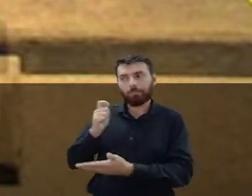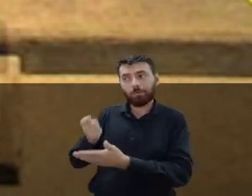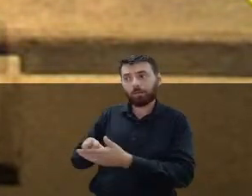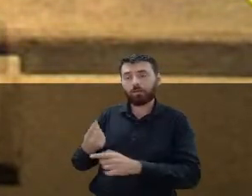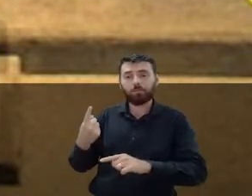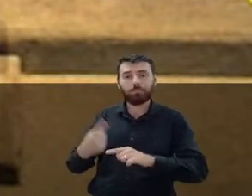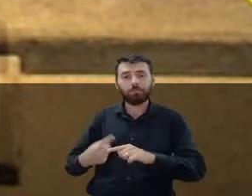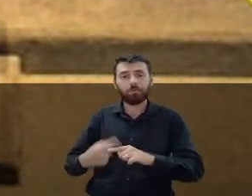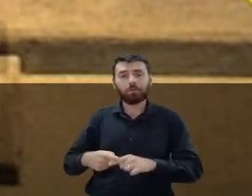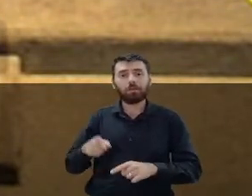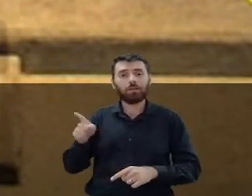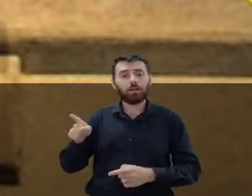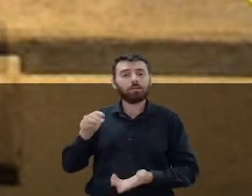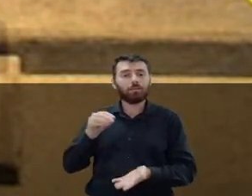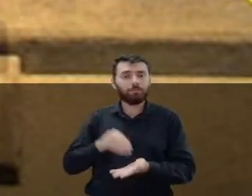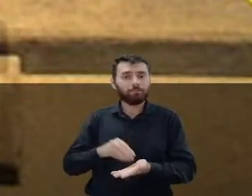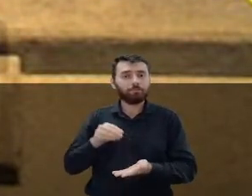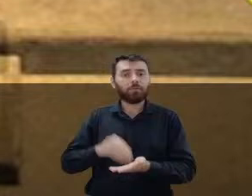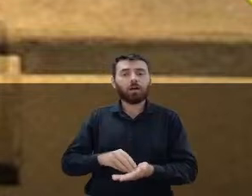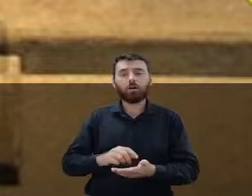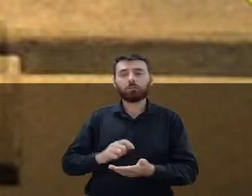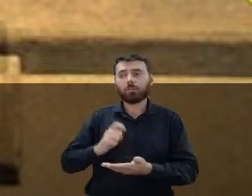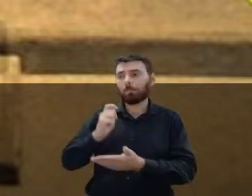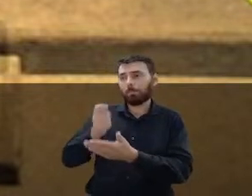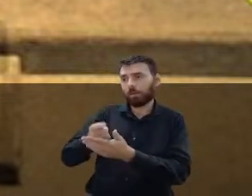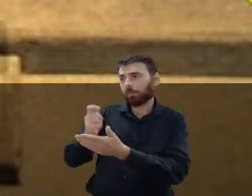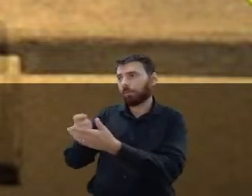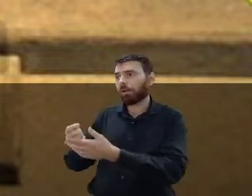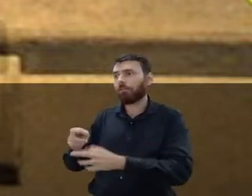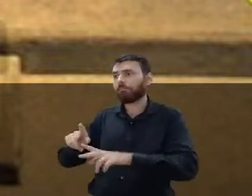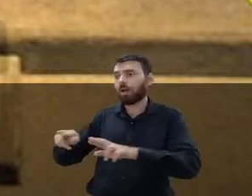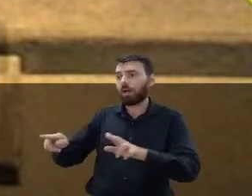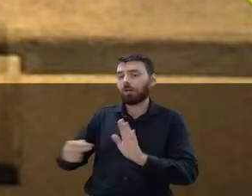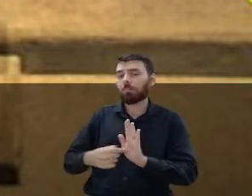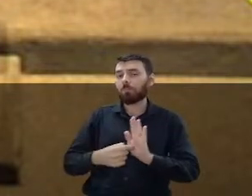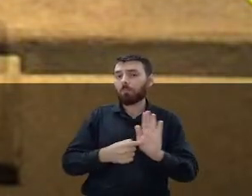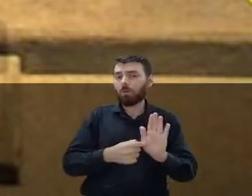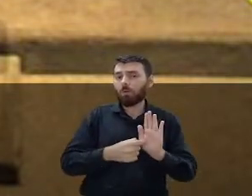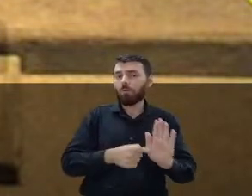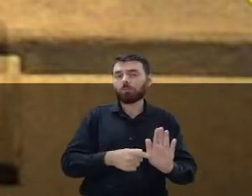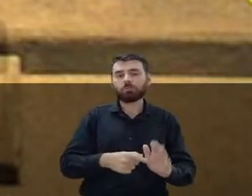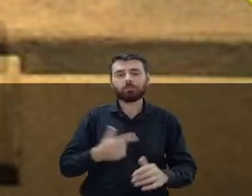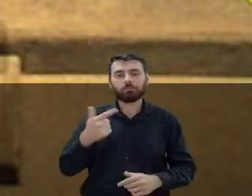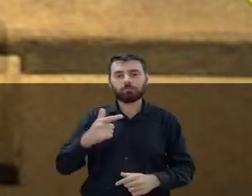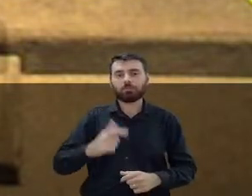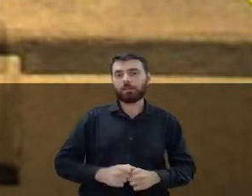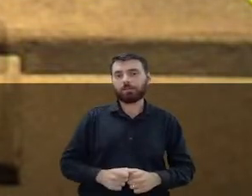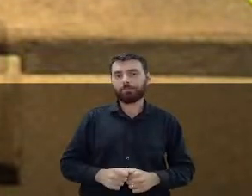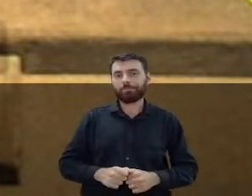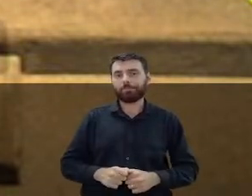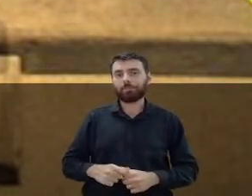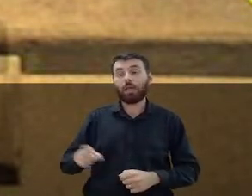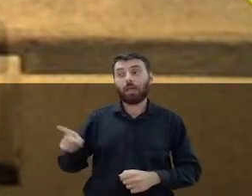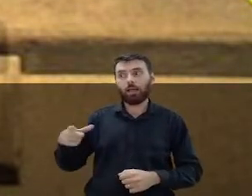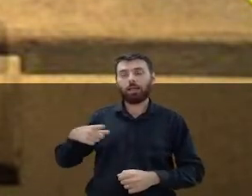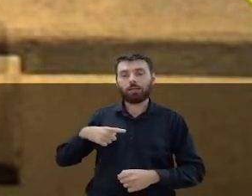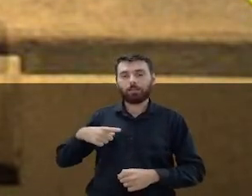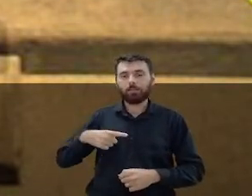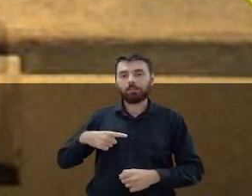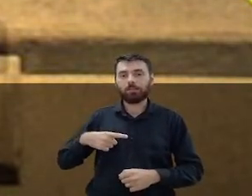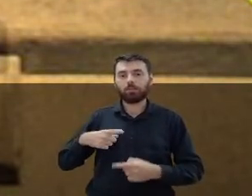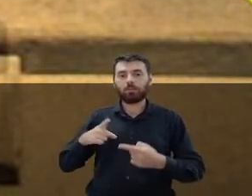de contas, essa reclamante. Uma era a prestação de contas dos imóveis geridos pela imobiliária de